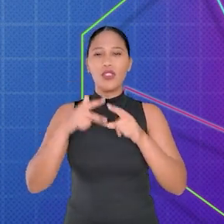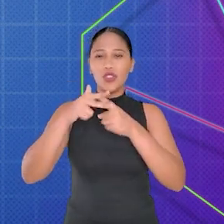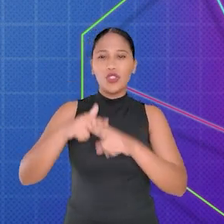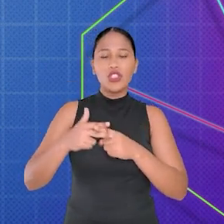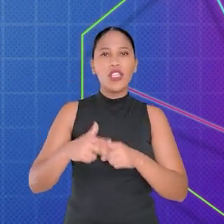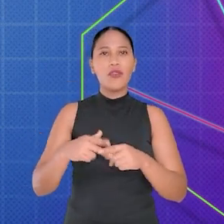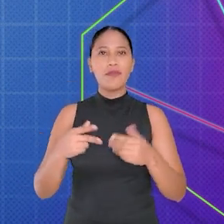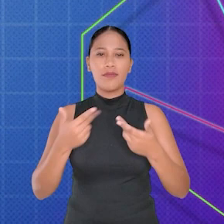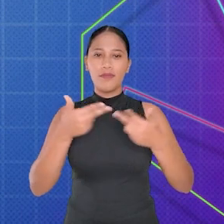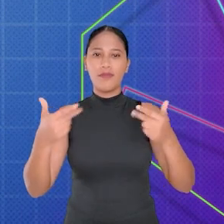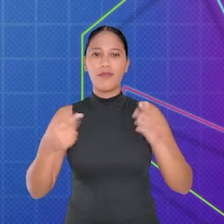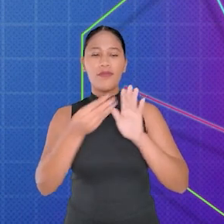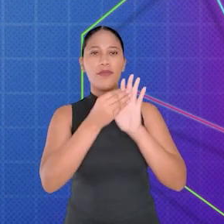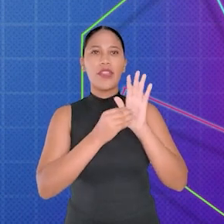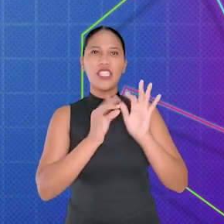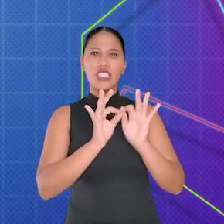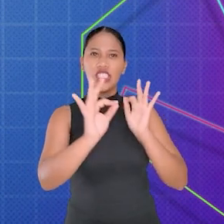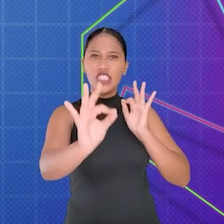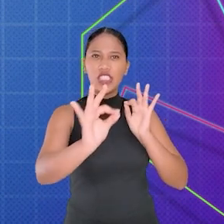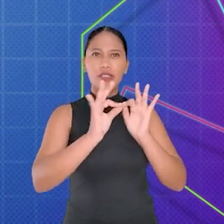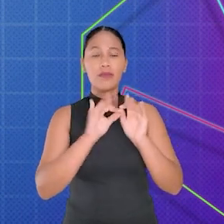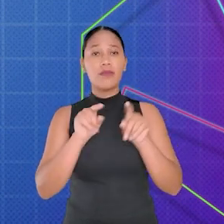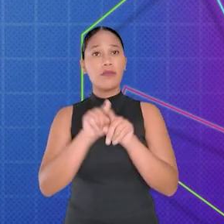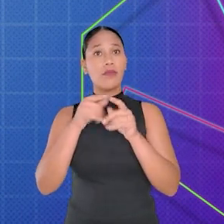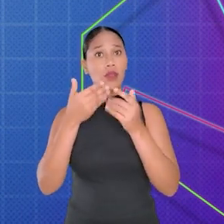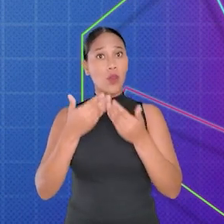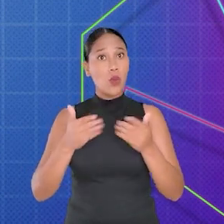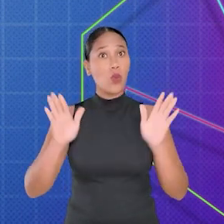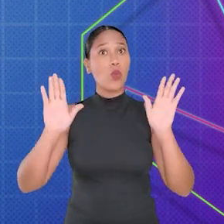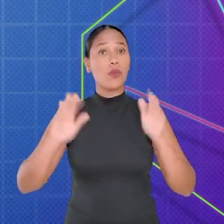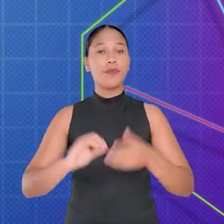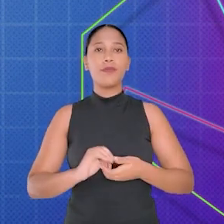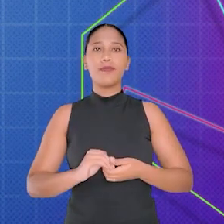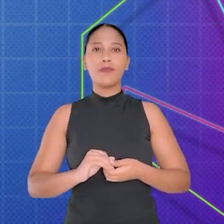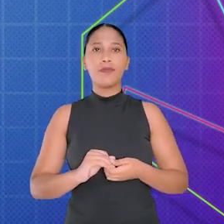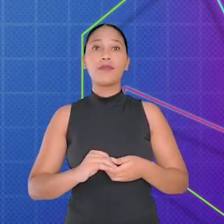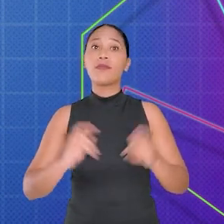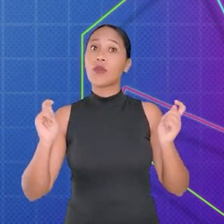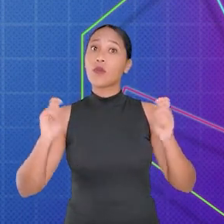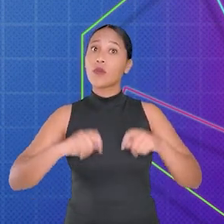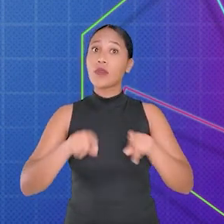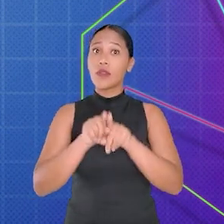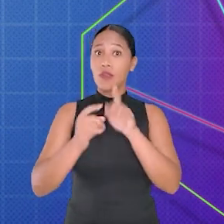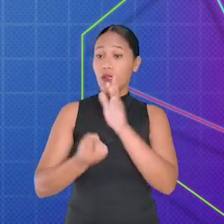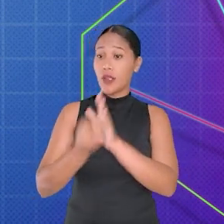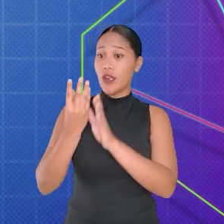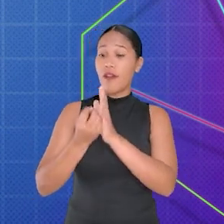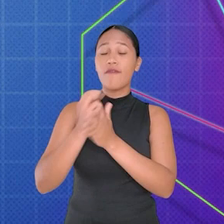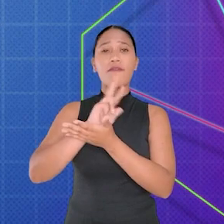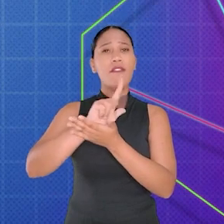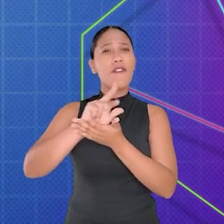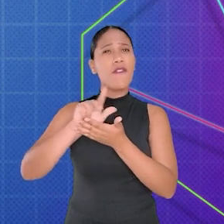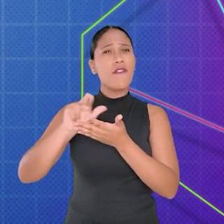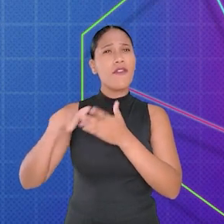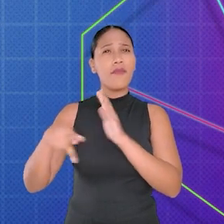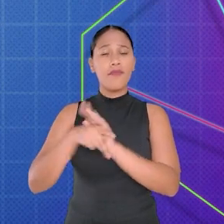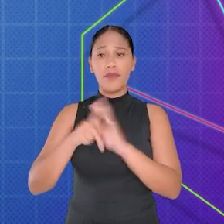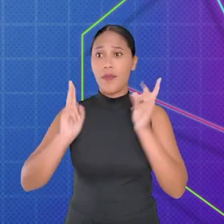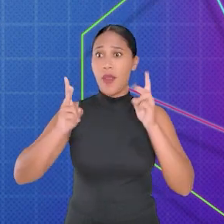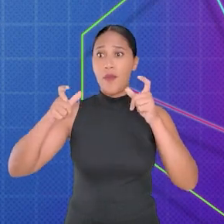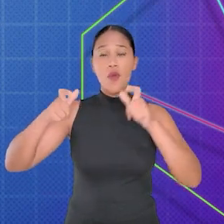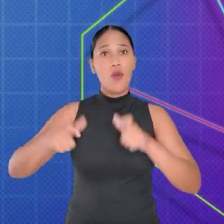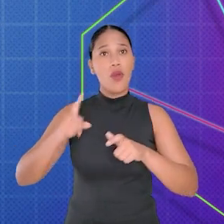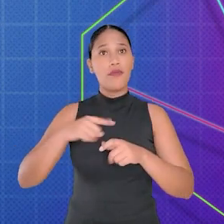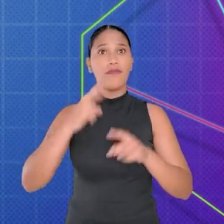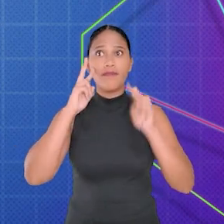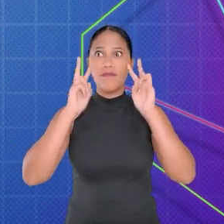ajustar suas propriedades, como distância focal e a abertura do diafragma. Além disso, é possível criar múltiplas câmeras na mesma cena,